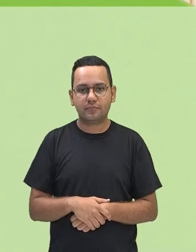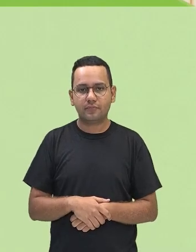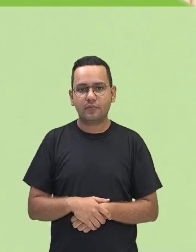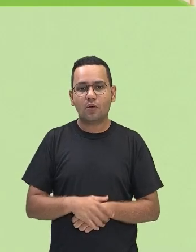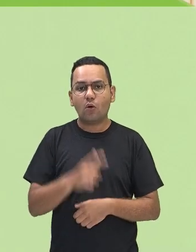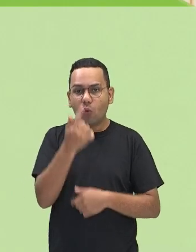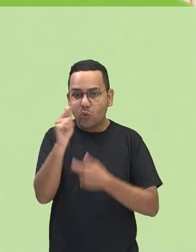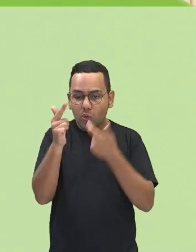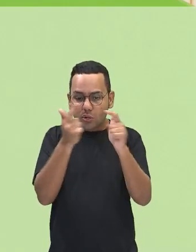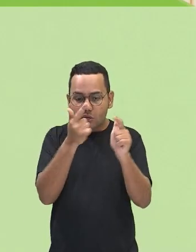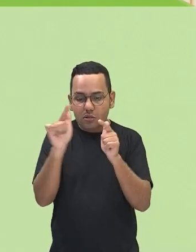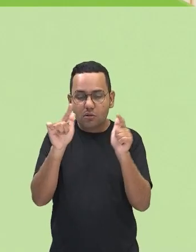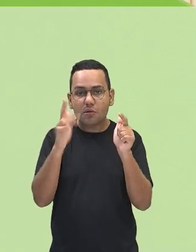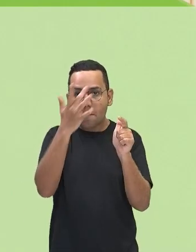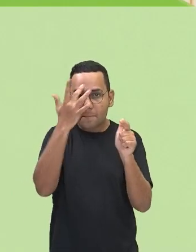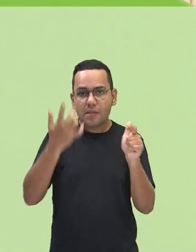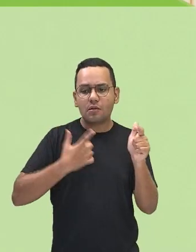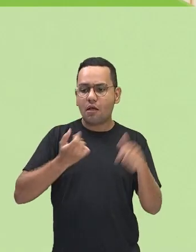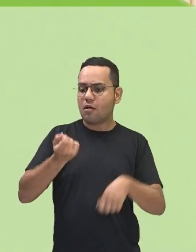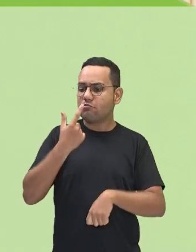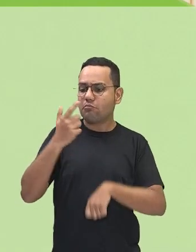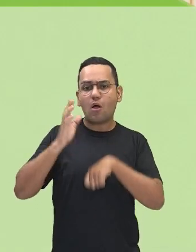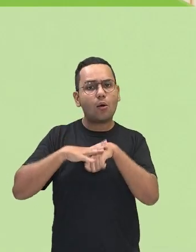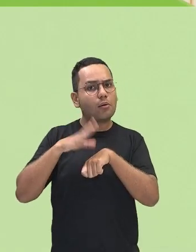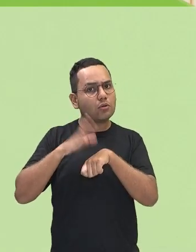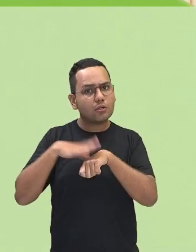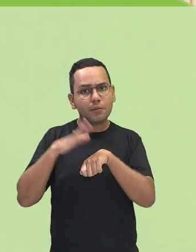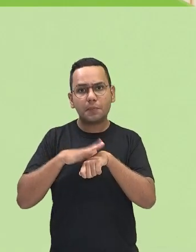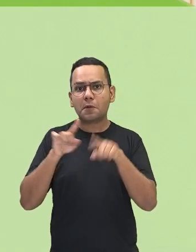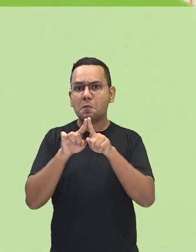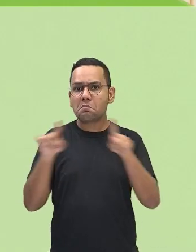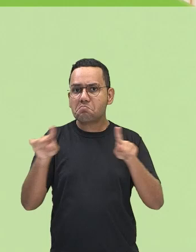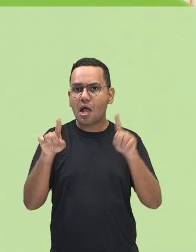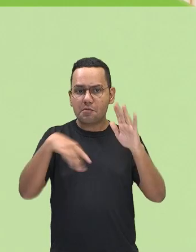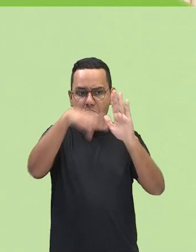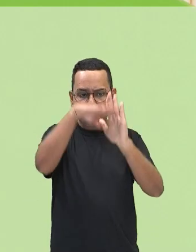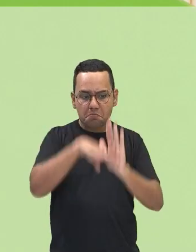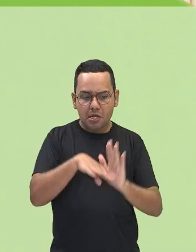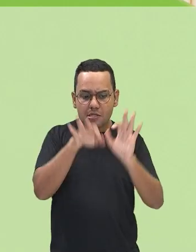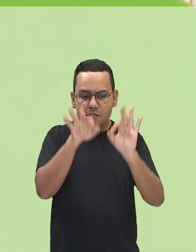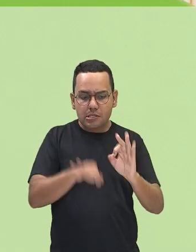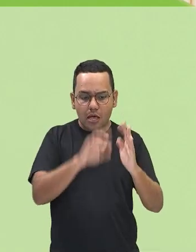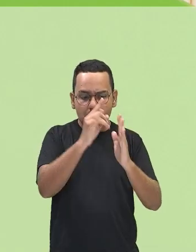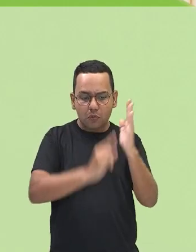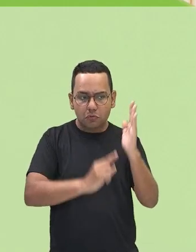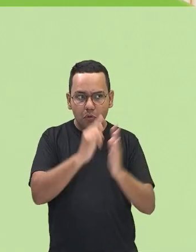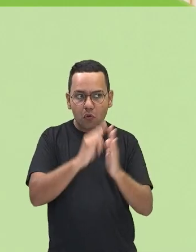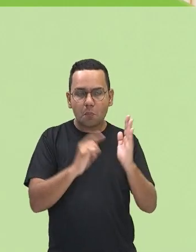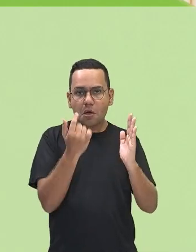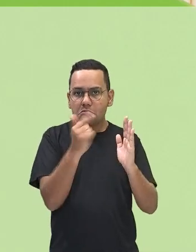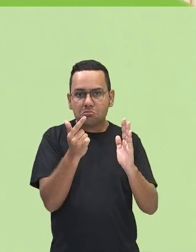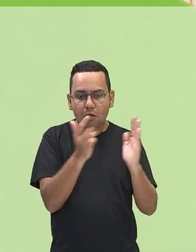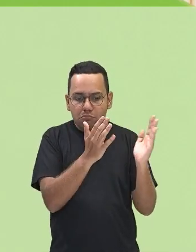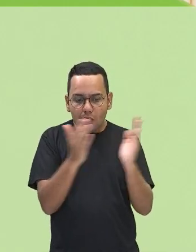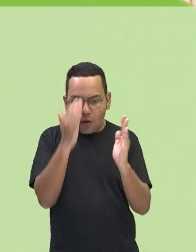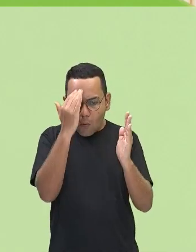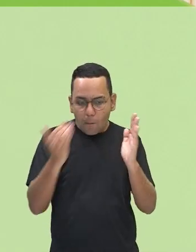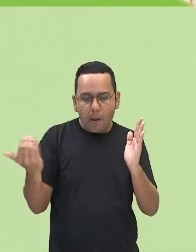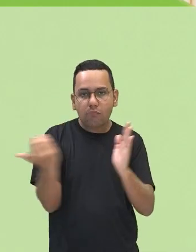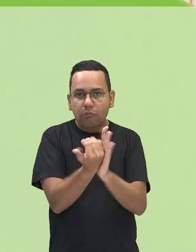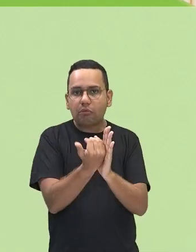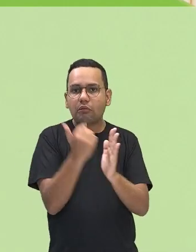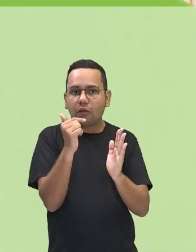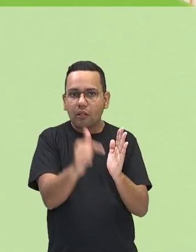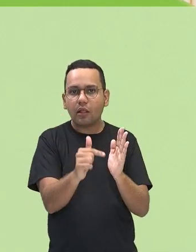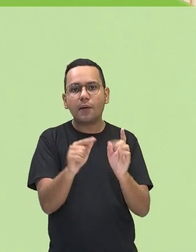aí se automedicando, não estão cumprindo os tratamentos e assim eles estão